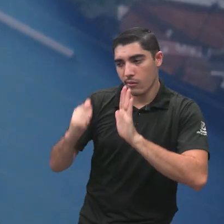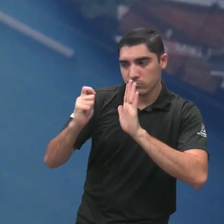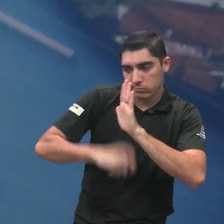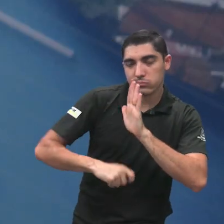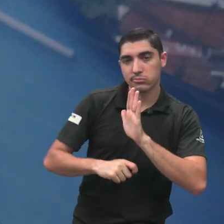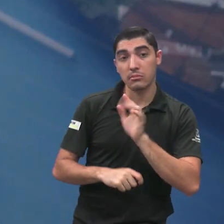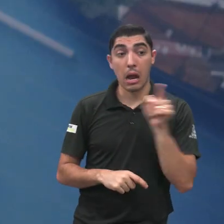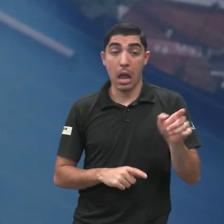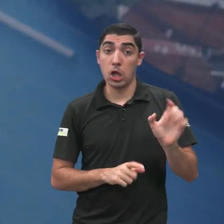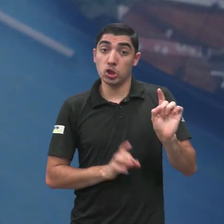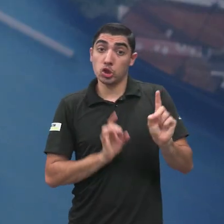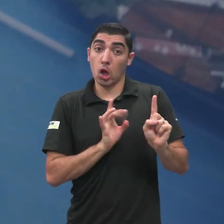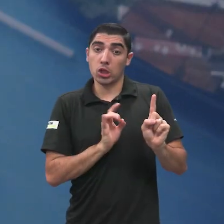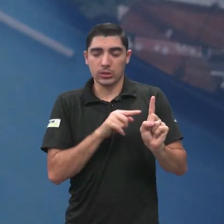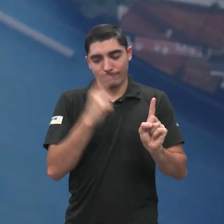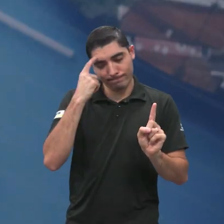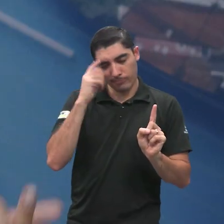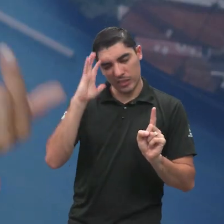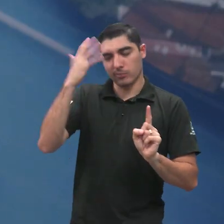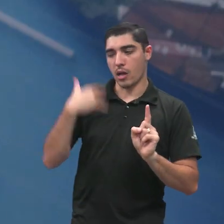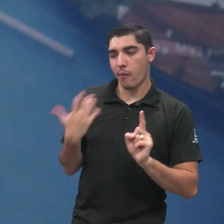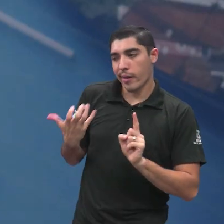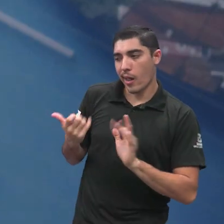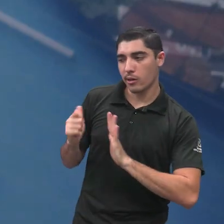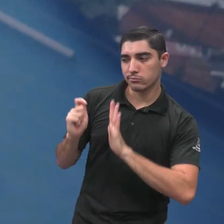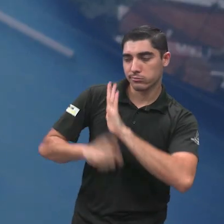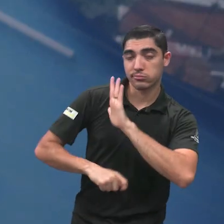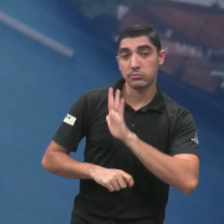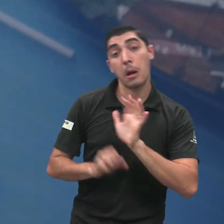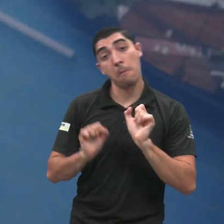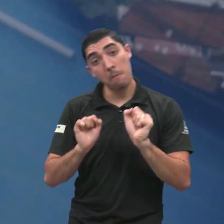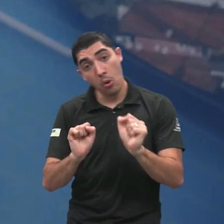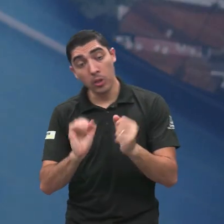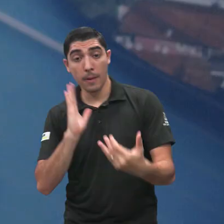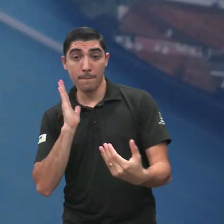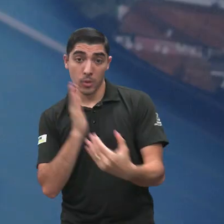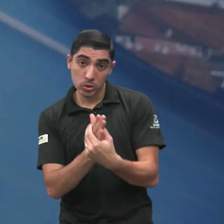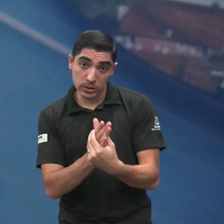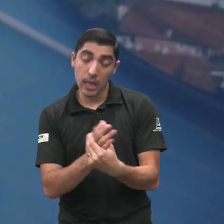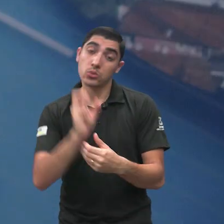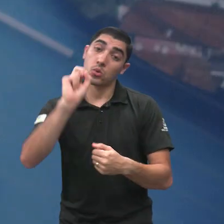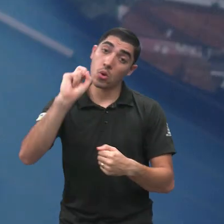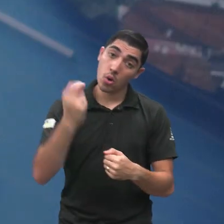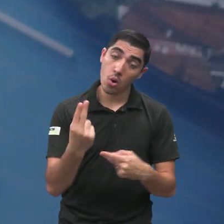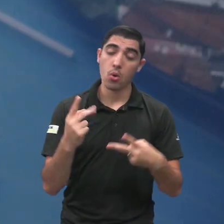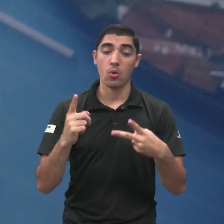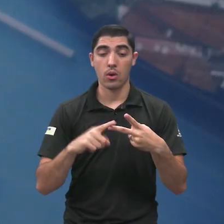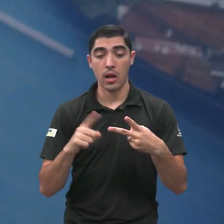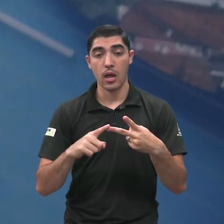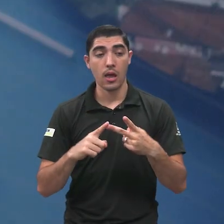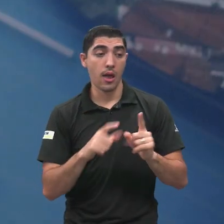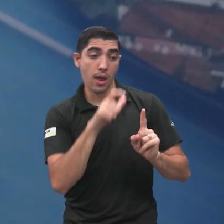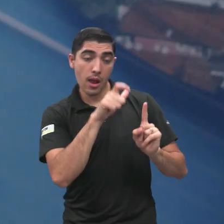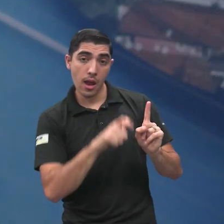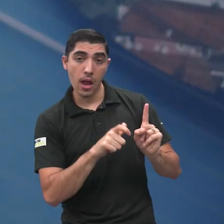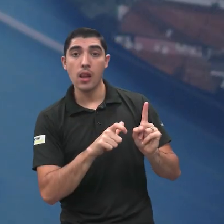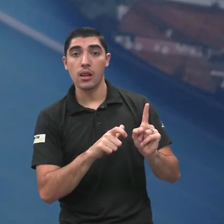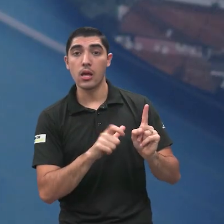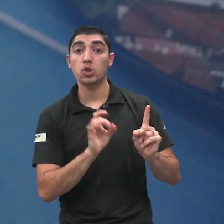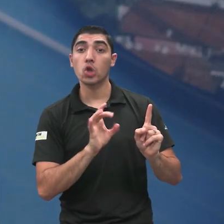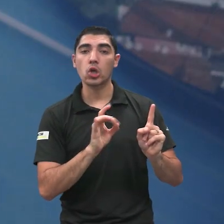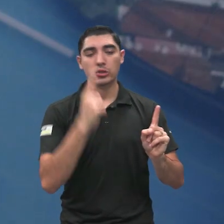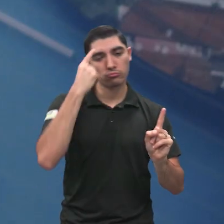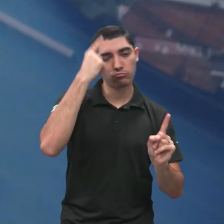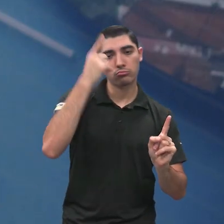caso, espontânea. Pode, tanto pelo processo, como também, assim, mas ele pode ir